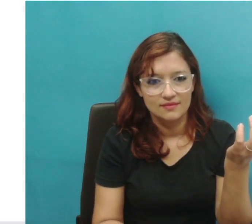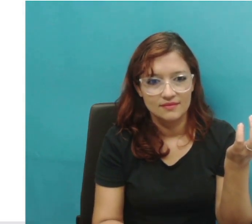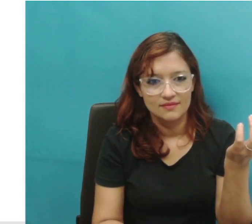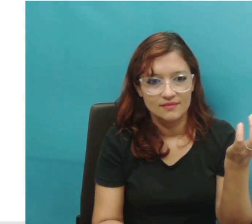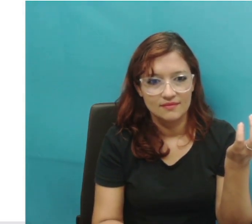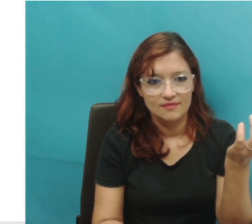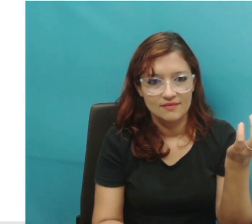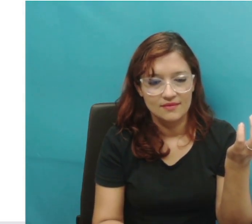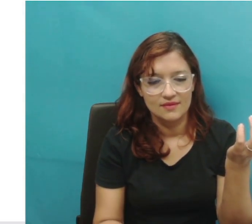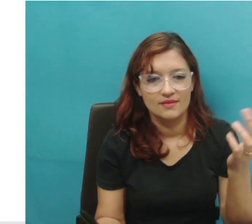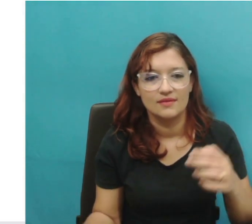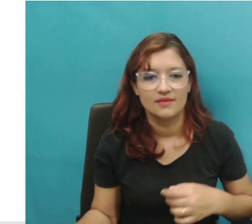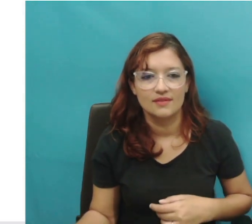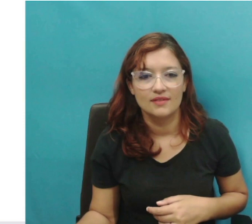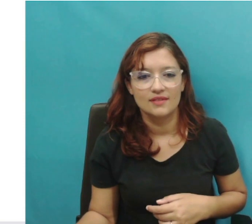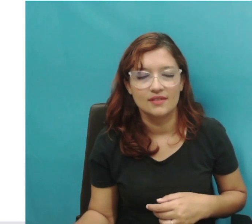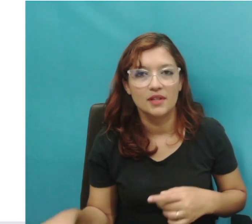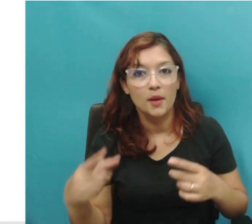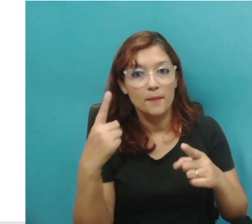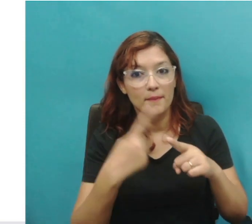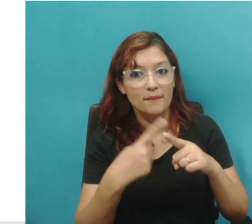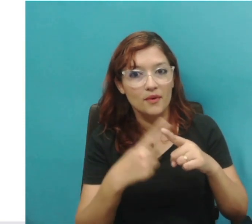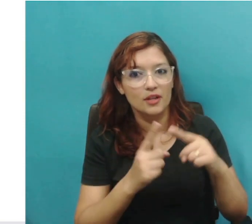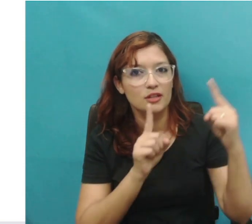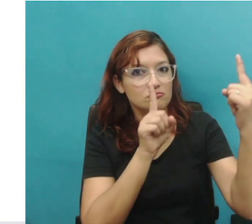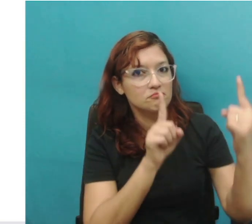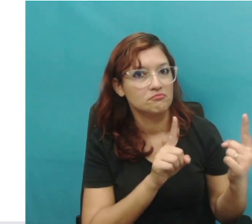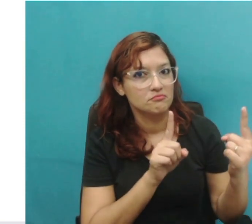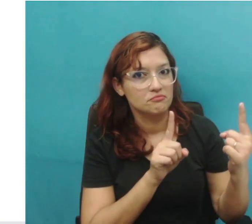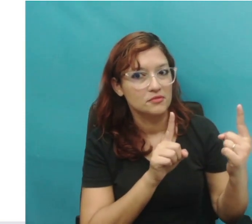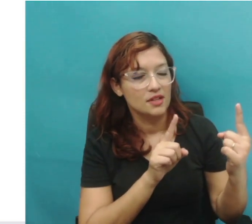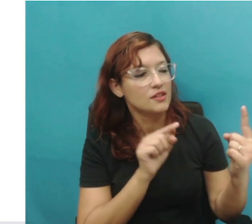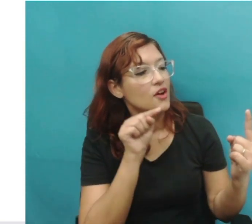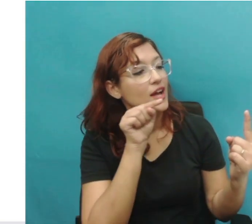ao carro que está próximo ao senhor.